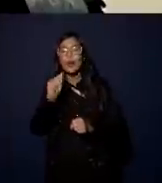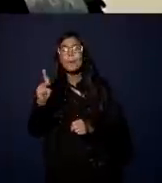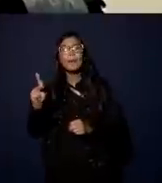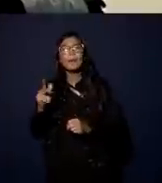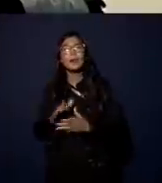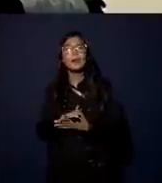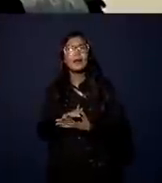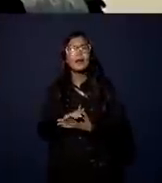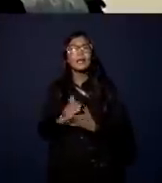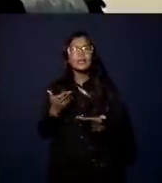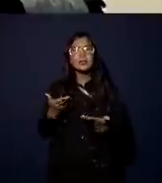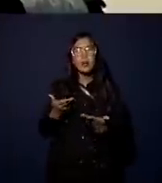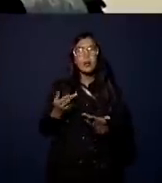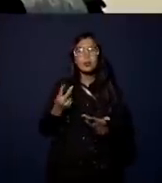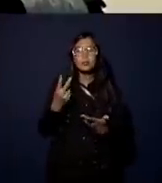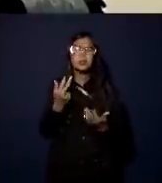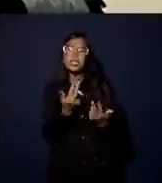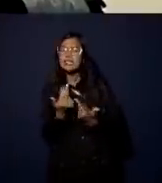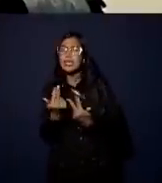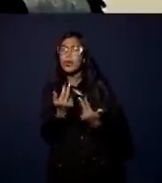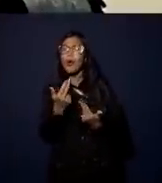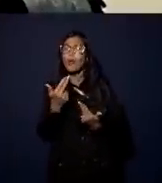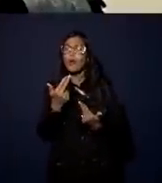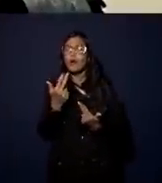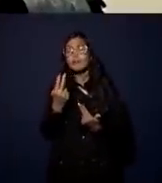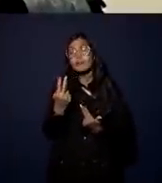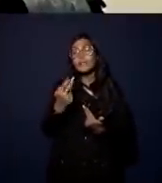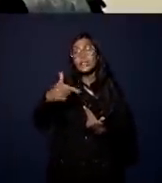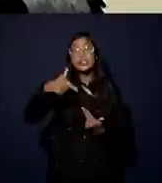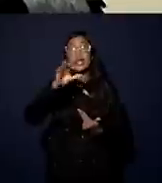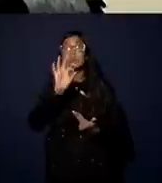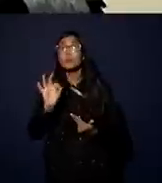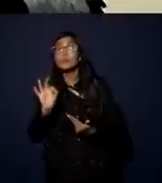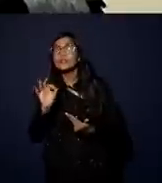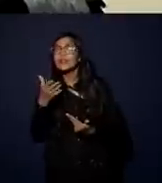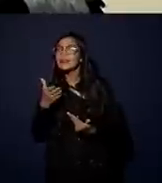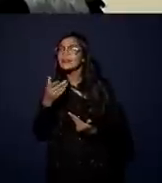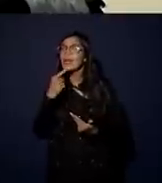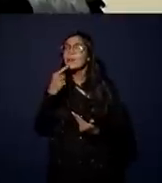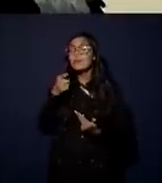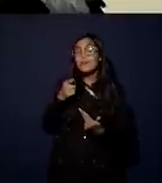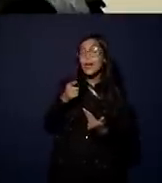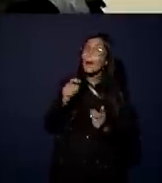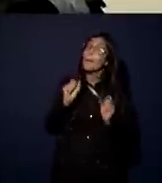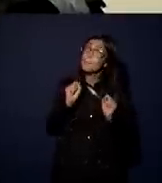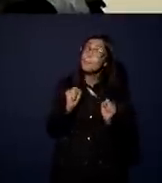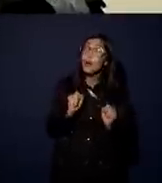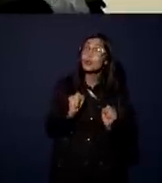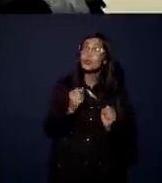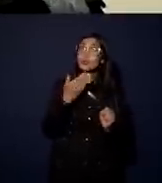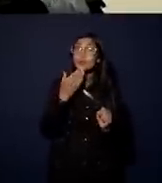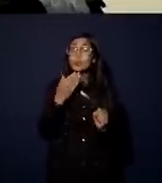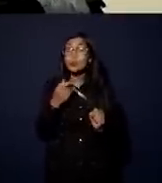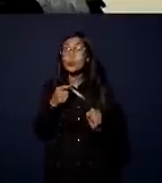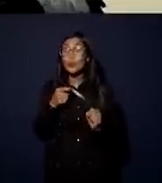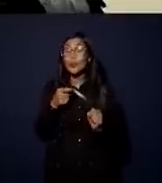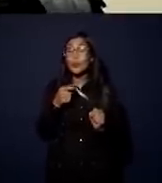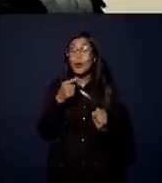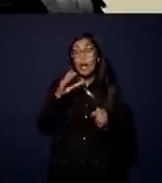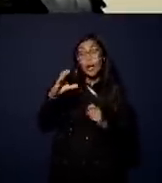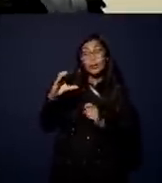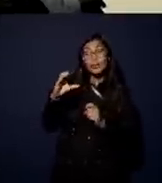não poderia estar em 27 igual a loja poderia só que a gente está indo ponto a ponto enriquece os motores de